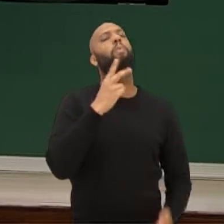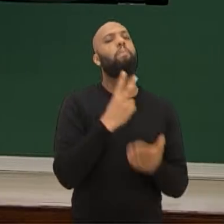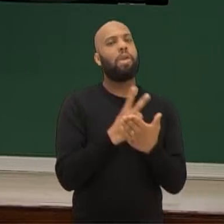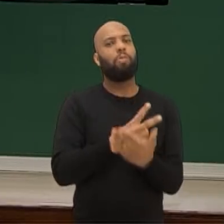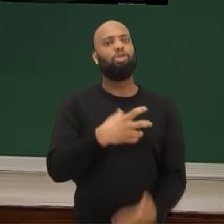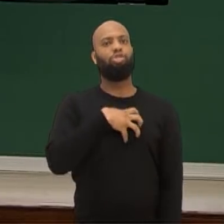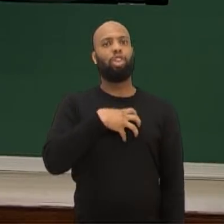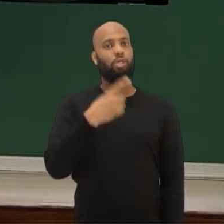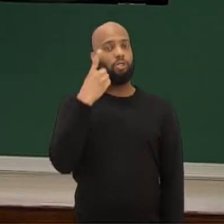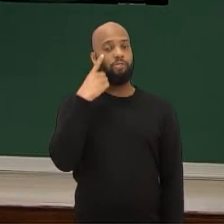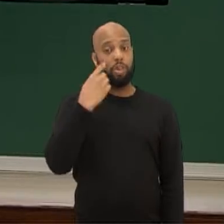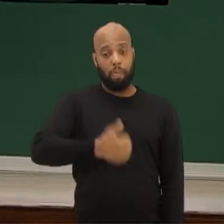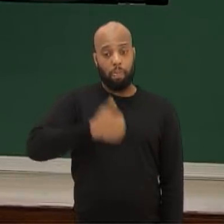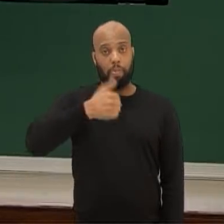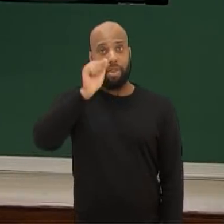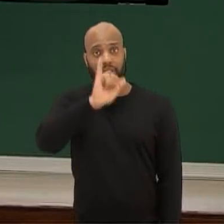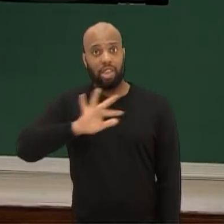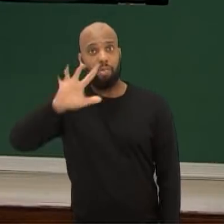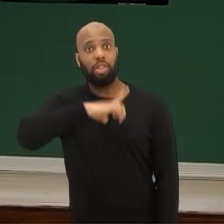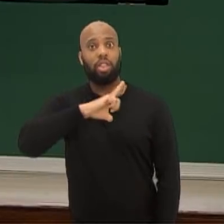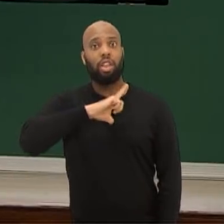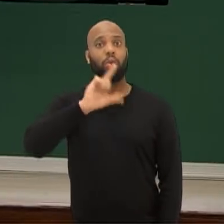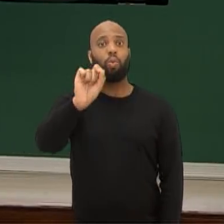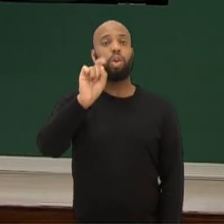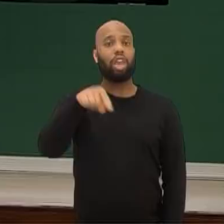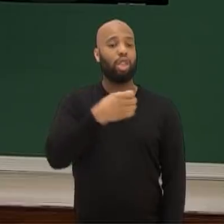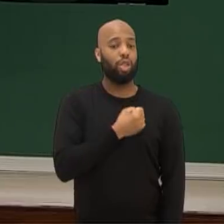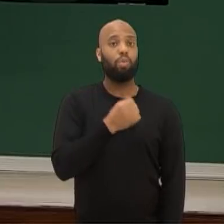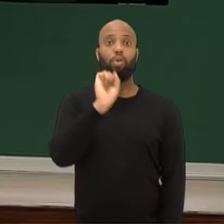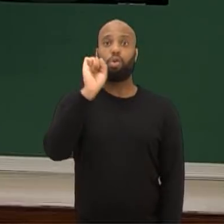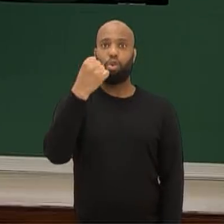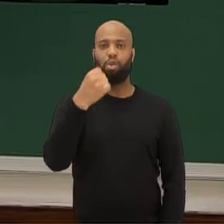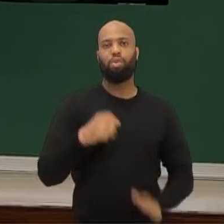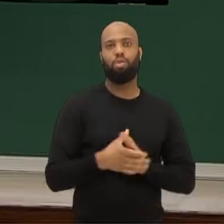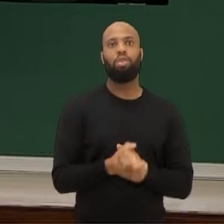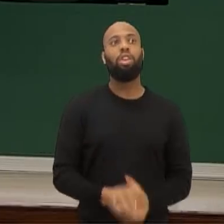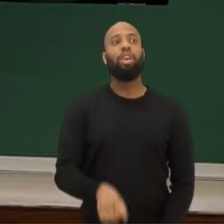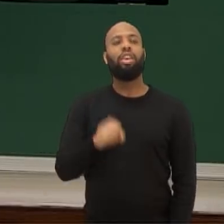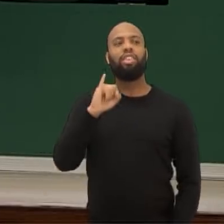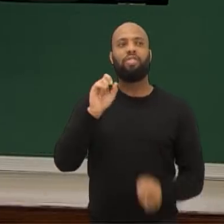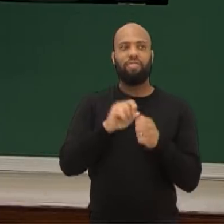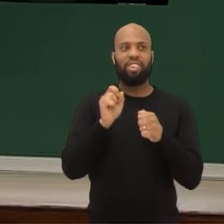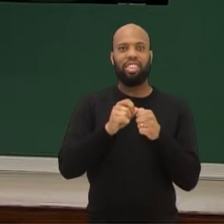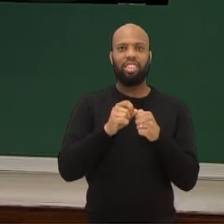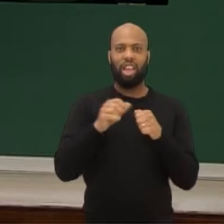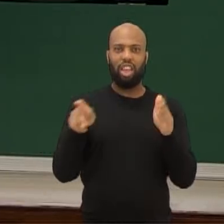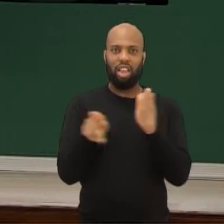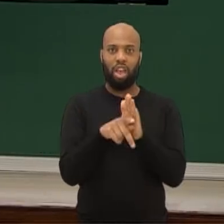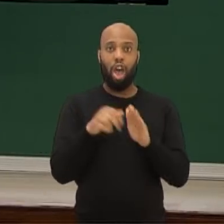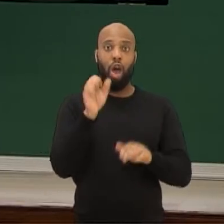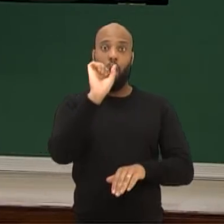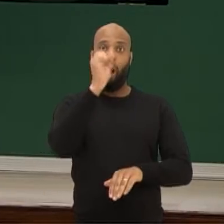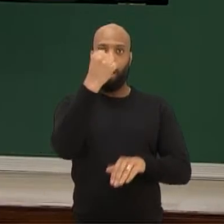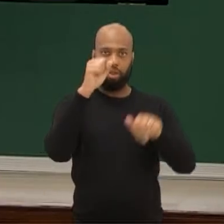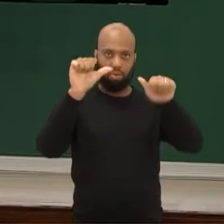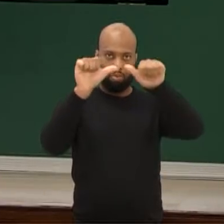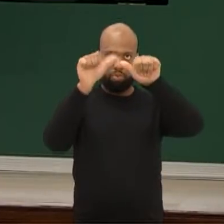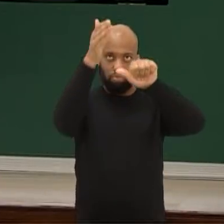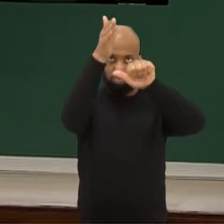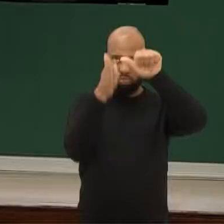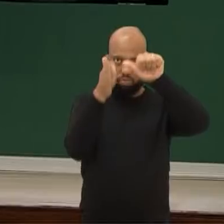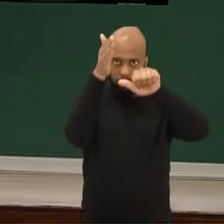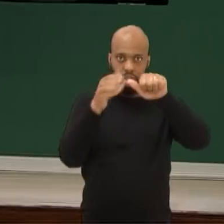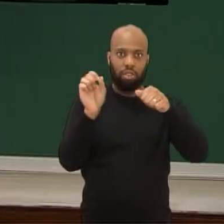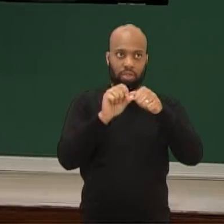na primeira figura, nós temos ali o número 8. Se a gente fizer traçar um eixo de simetria no meio